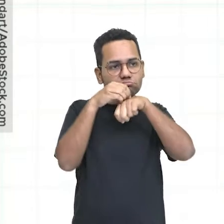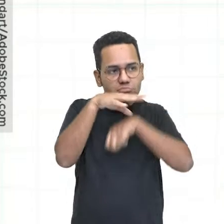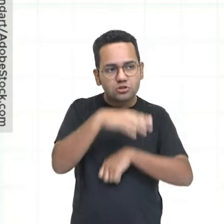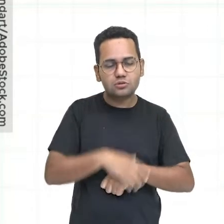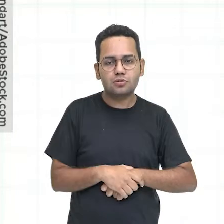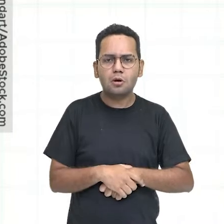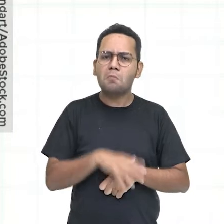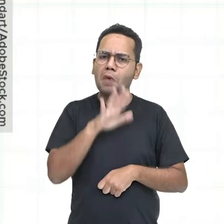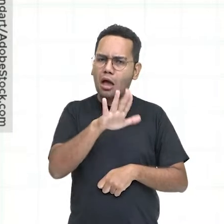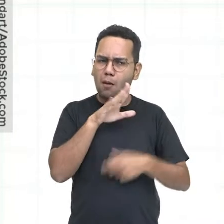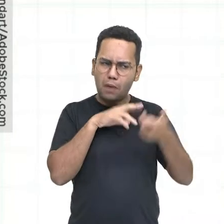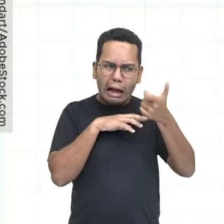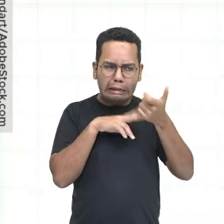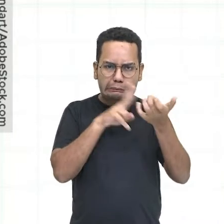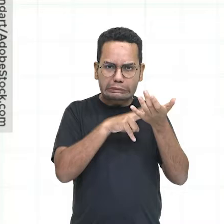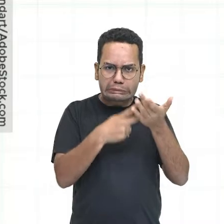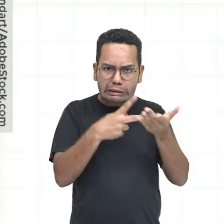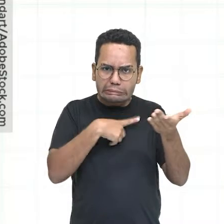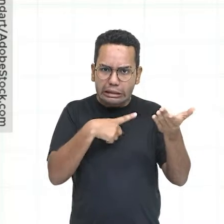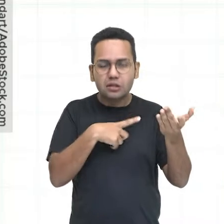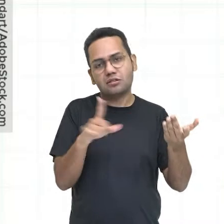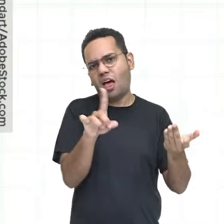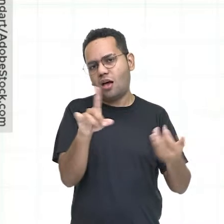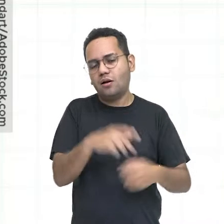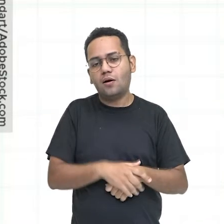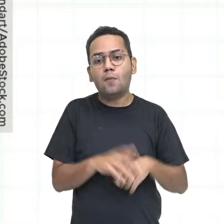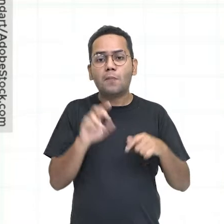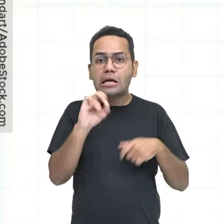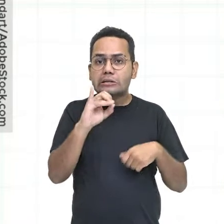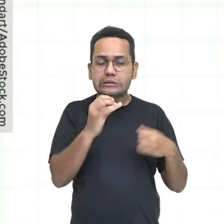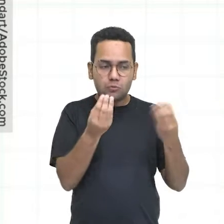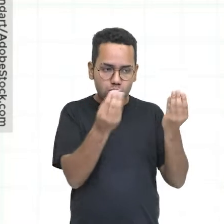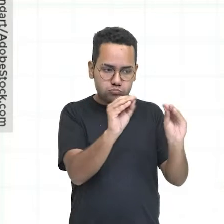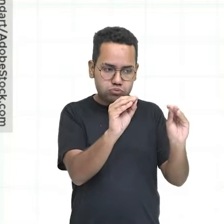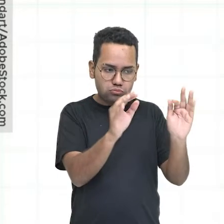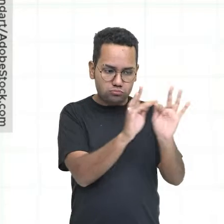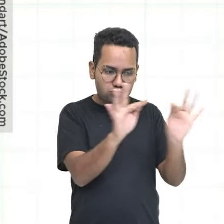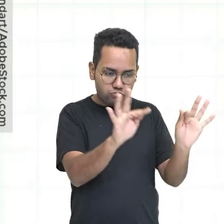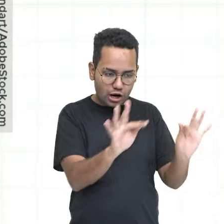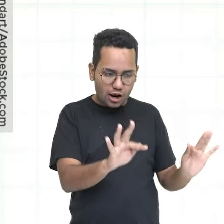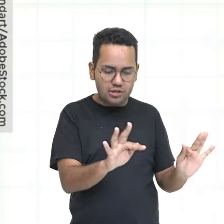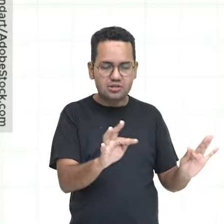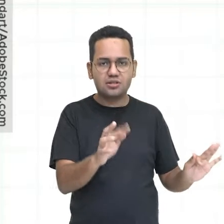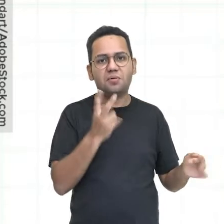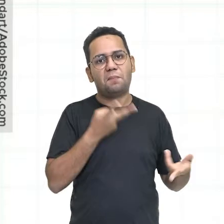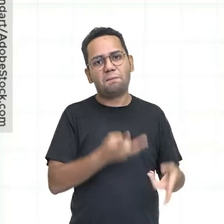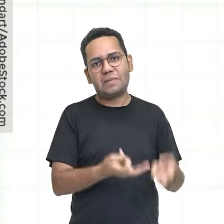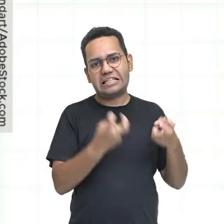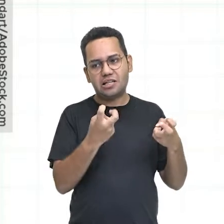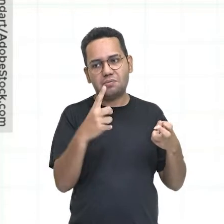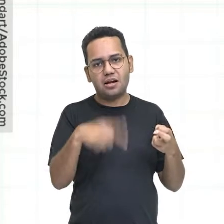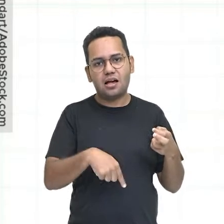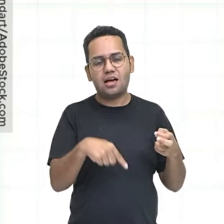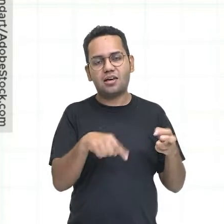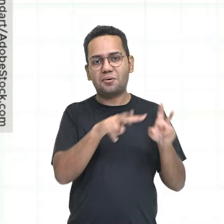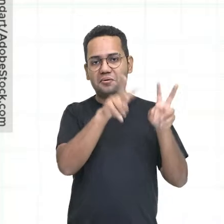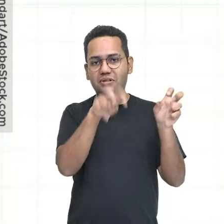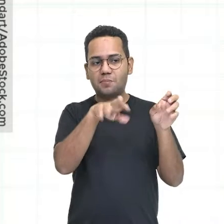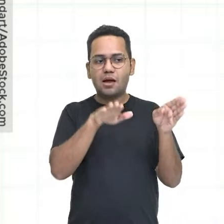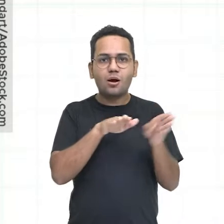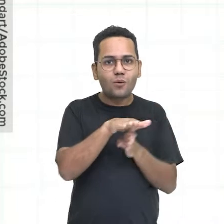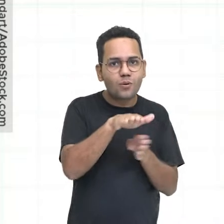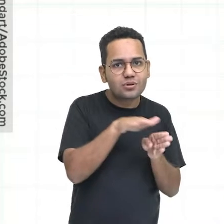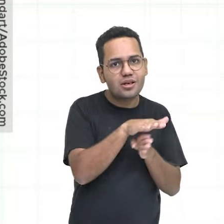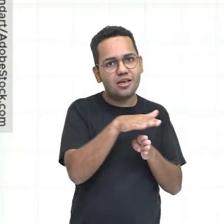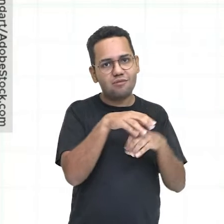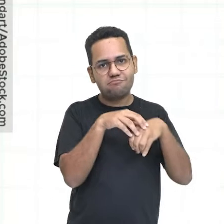tradução, mas quando ele está aplicado dentro de um contexto, ele vai passar essa informação, tá? De conselho,